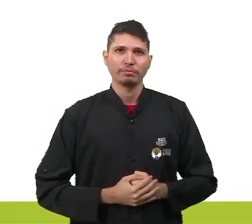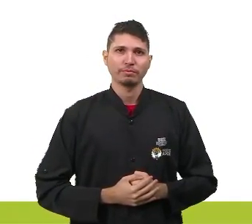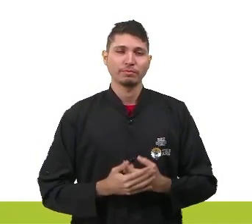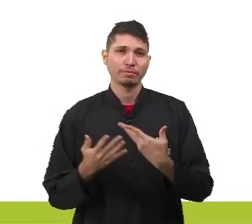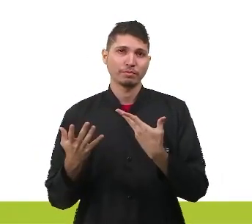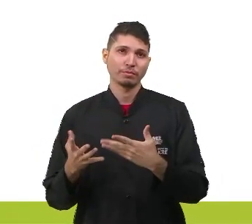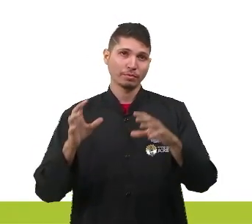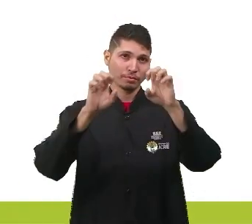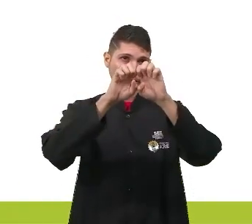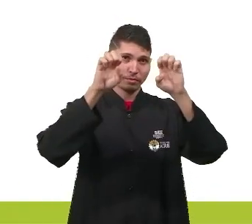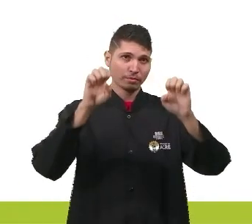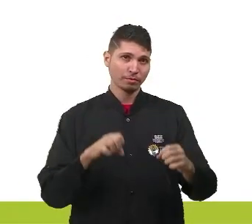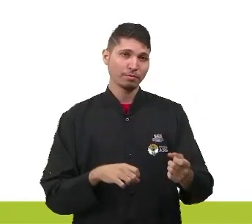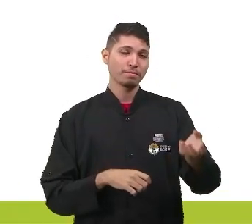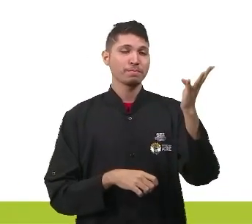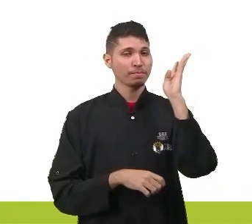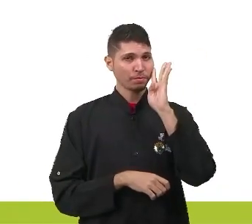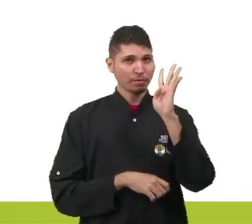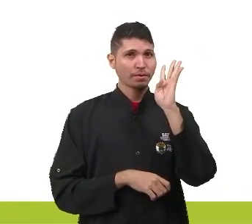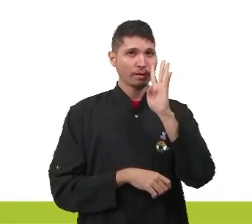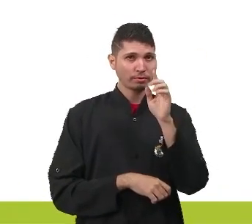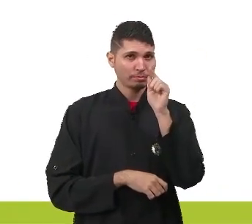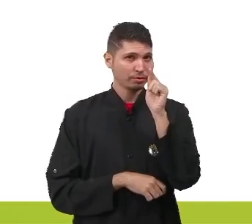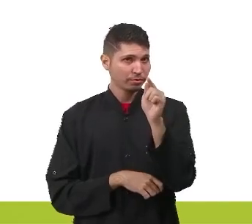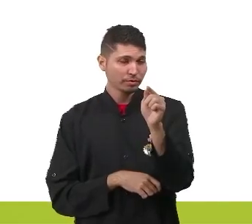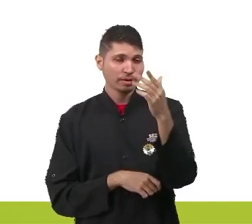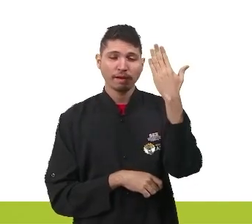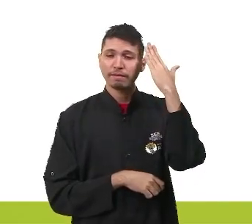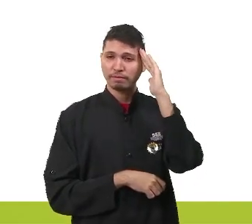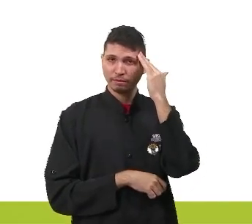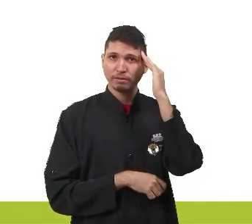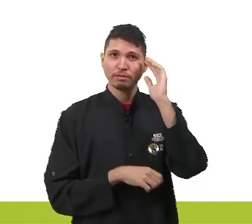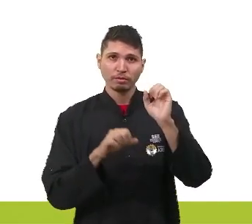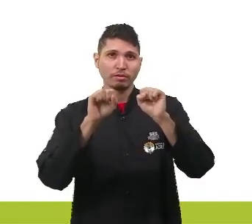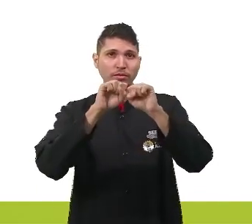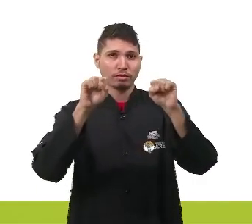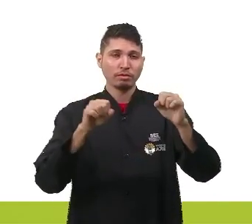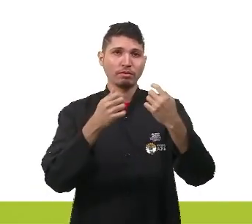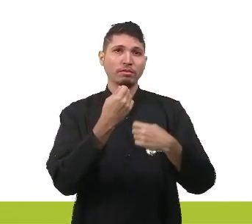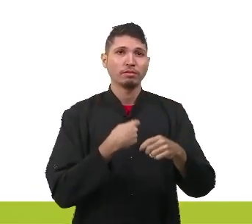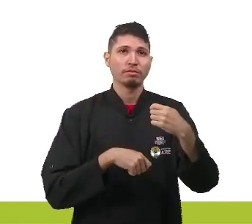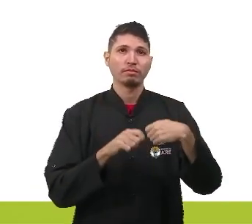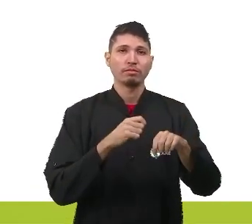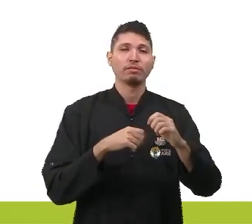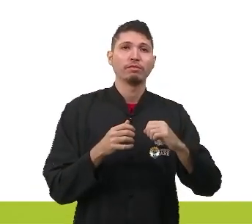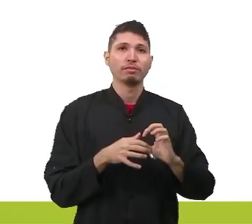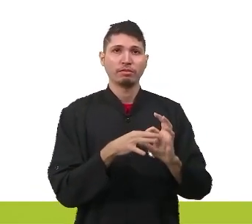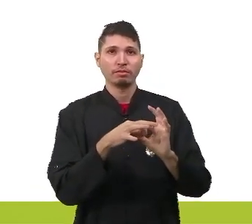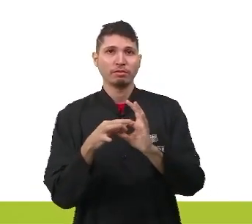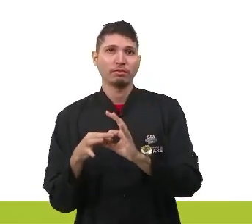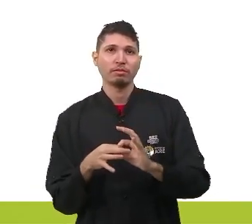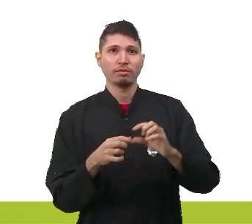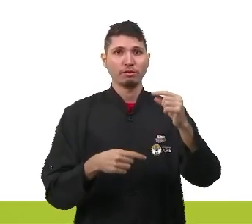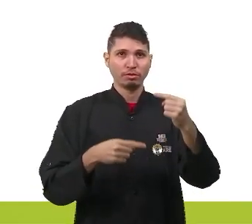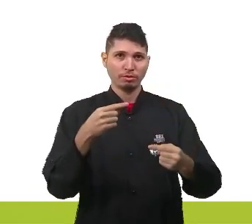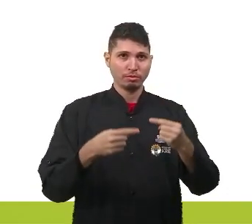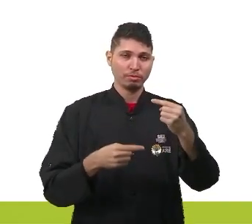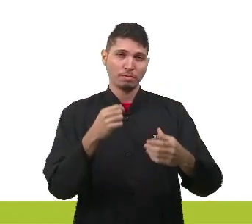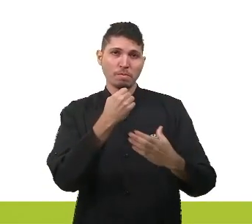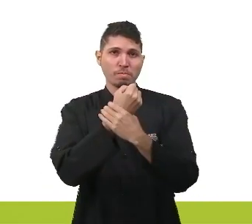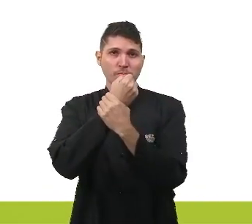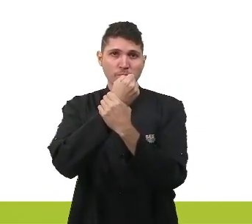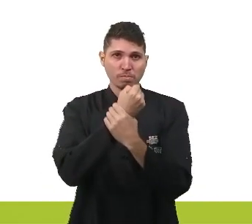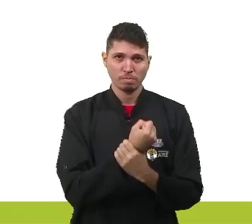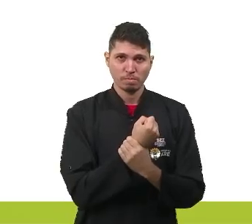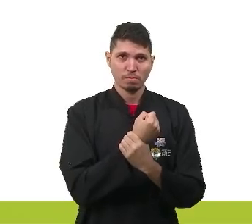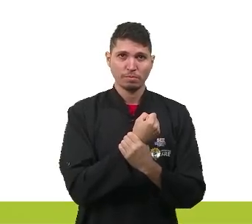esquema muito interessante para que vocês entendam, de fato, esse mercantilismo e como ele está associado à política absolutista.